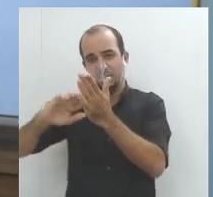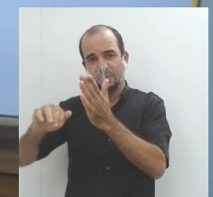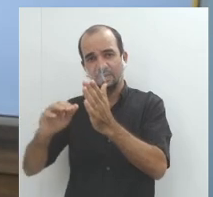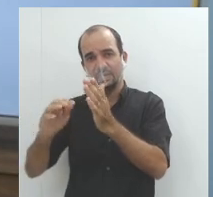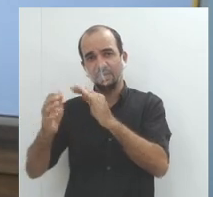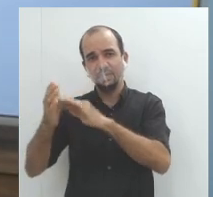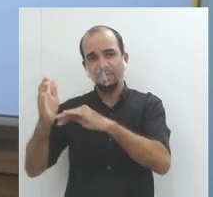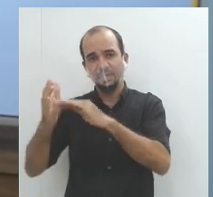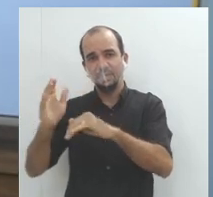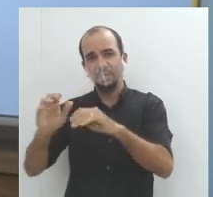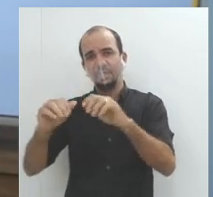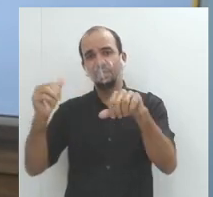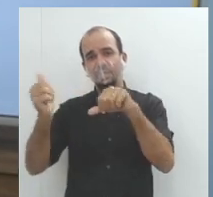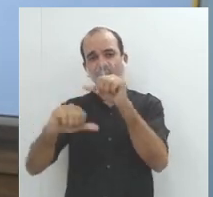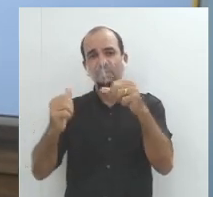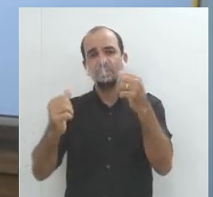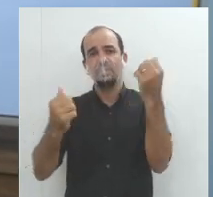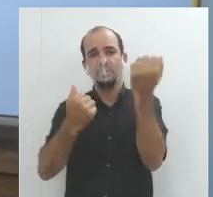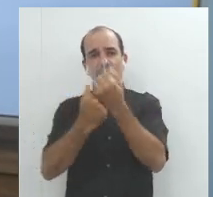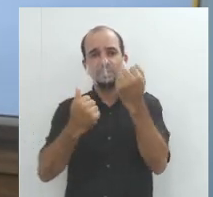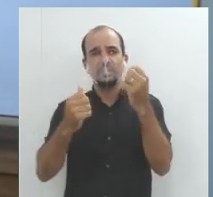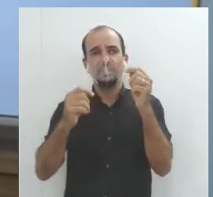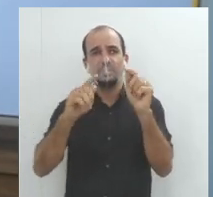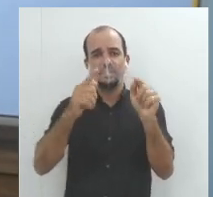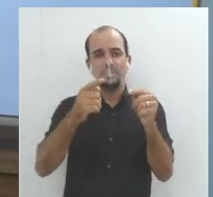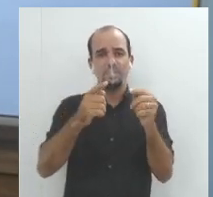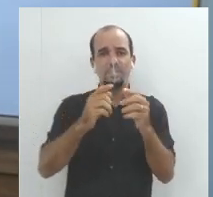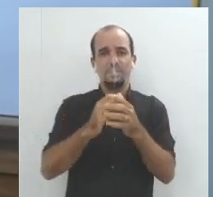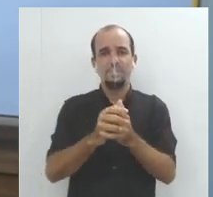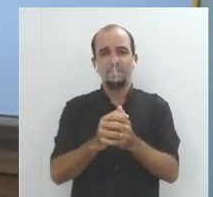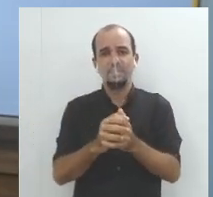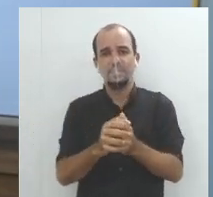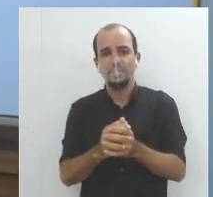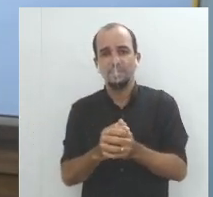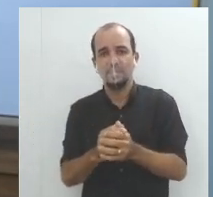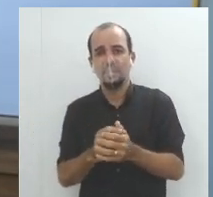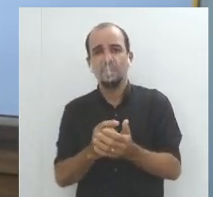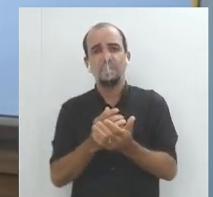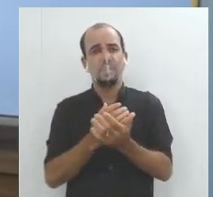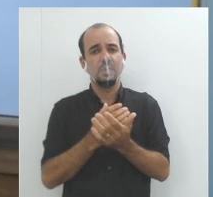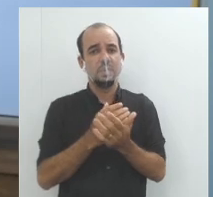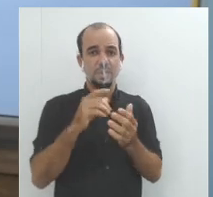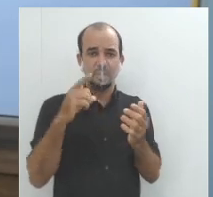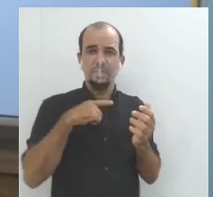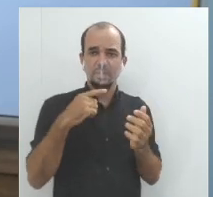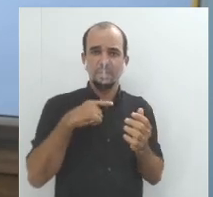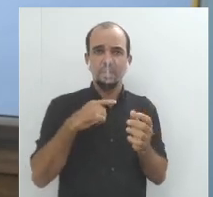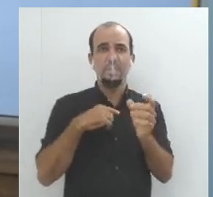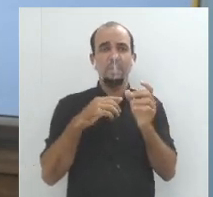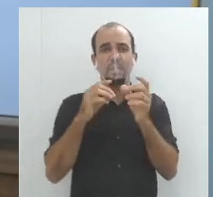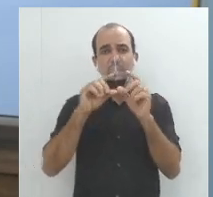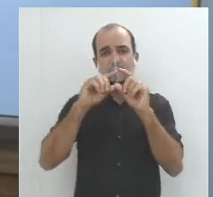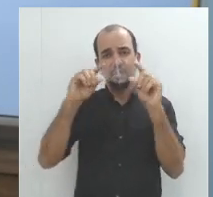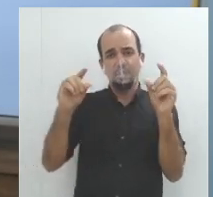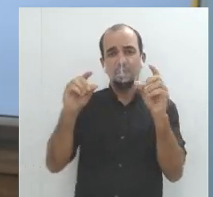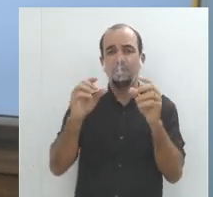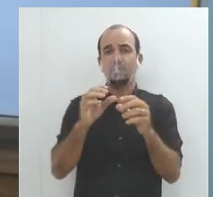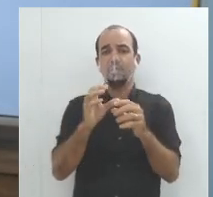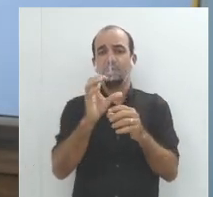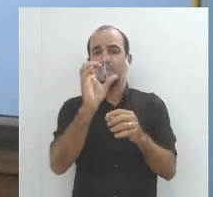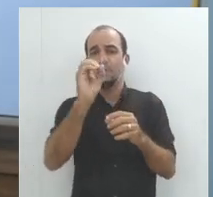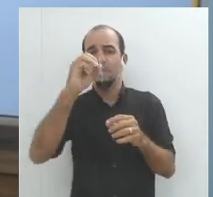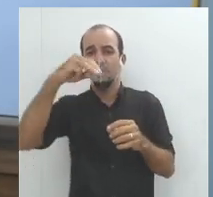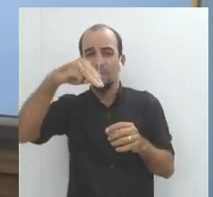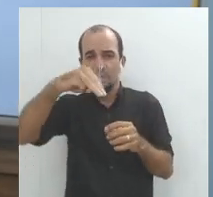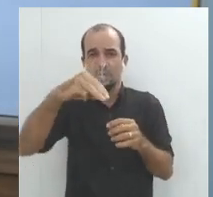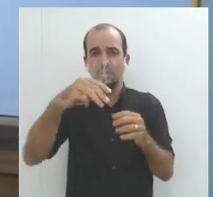no caso, todas iniciadas por uma preposição, né? Nós temos a preposição com, a